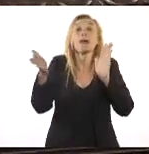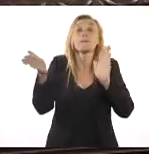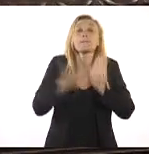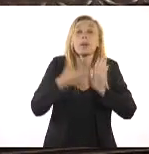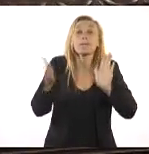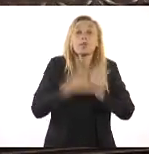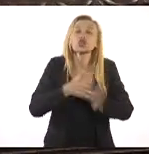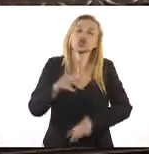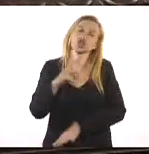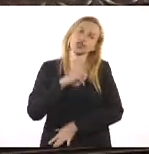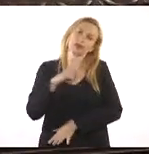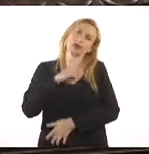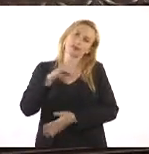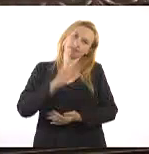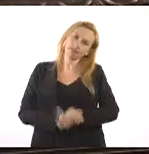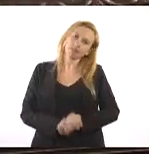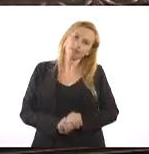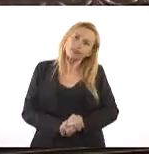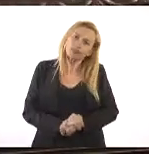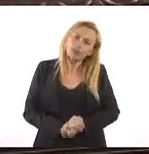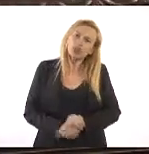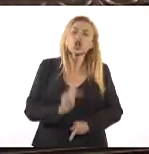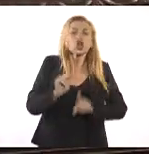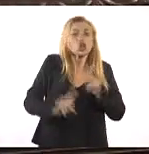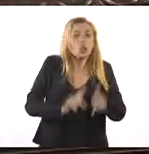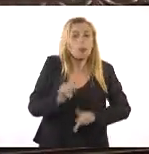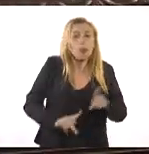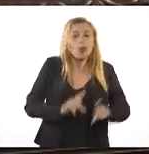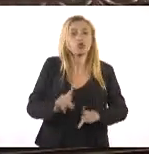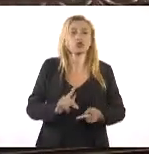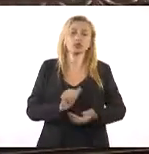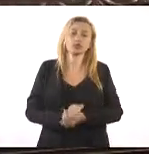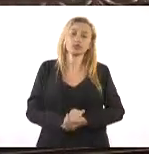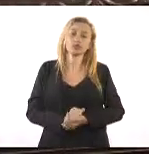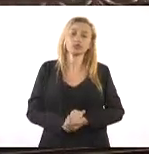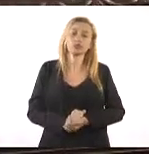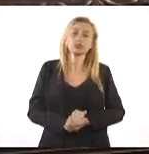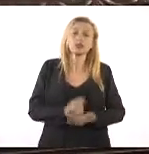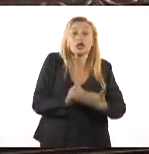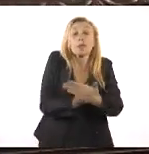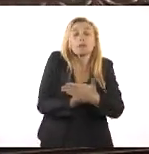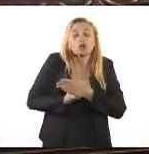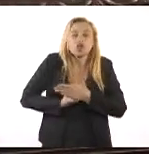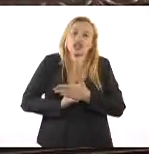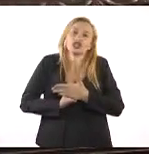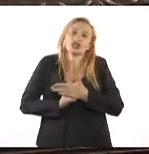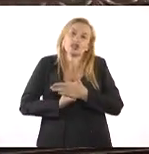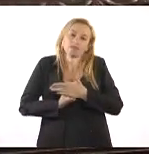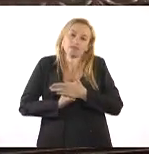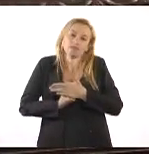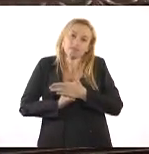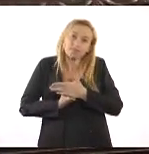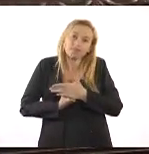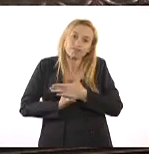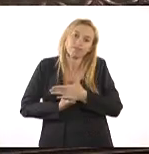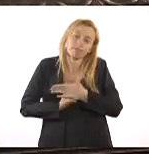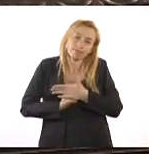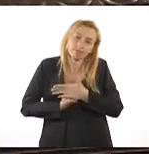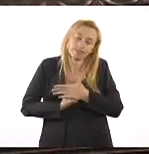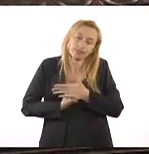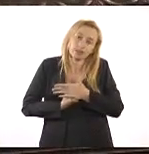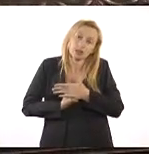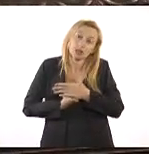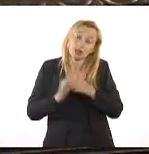se tem para que a população se previna, né,